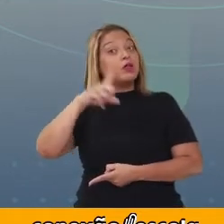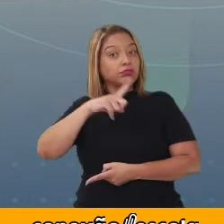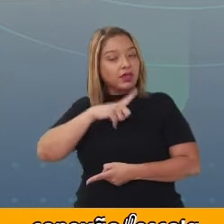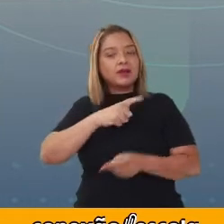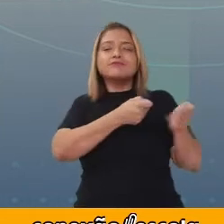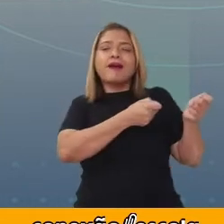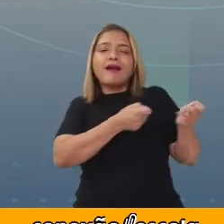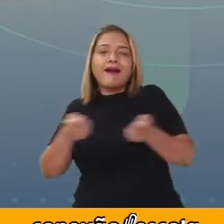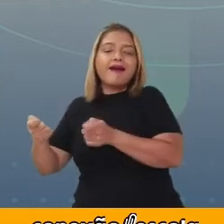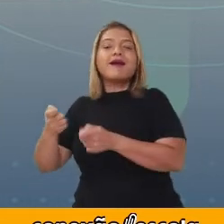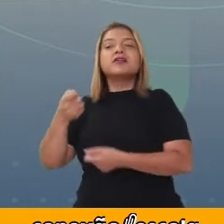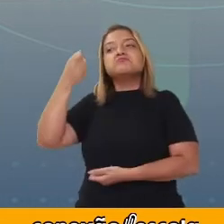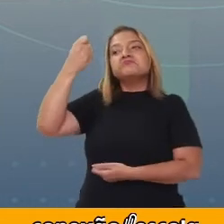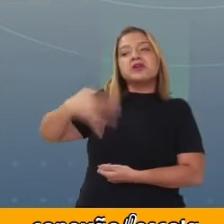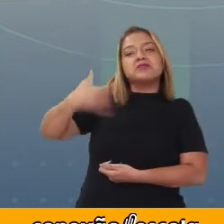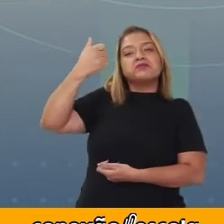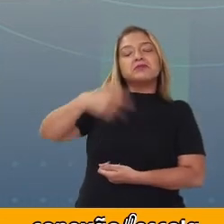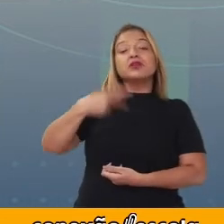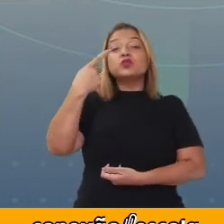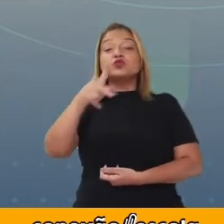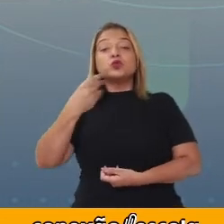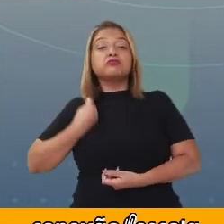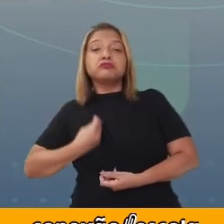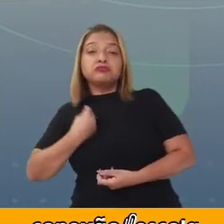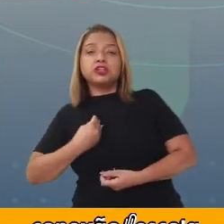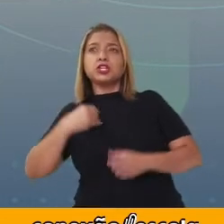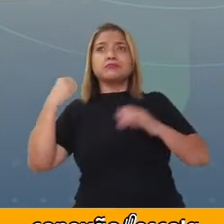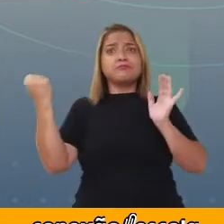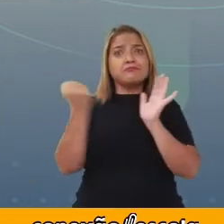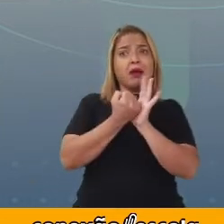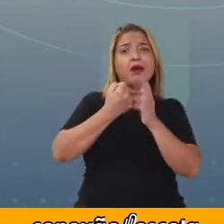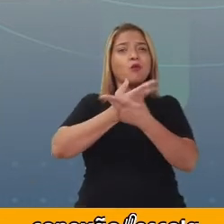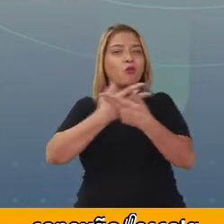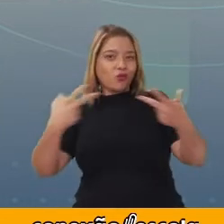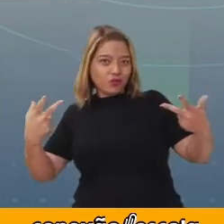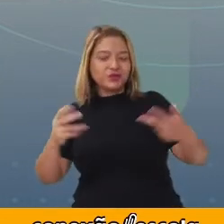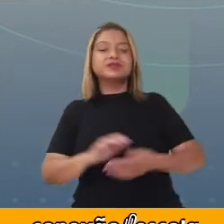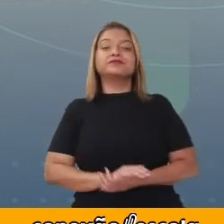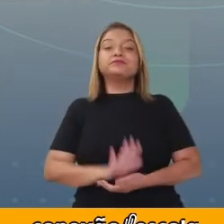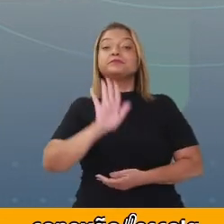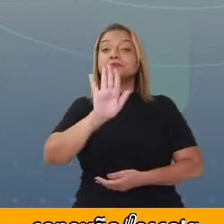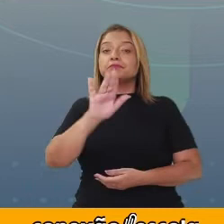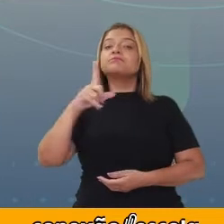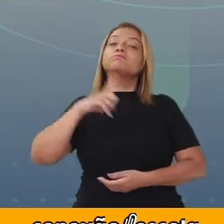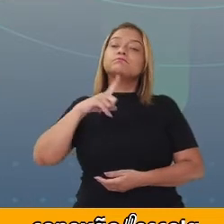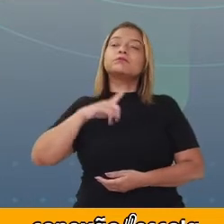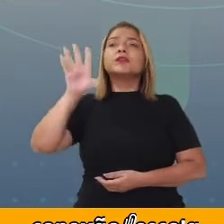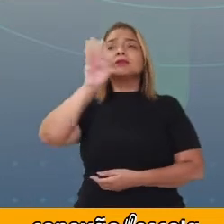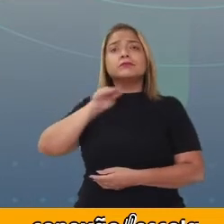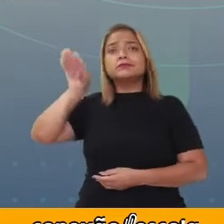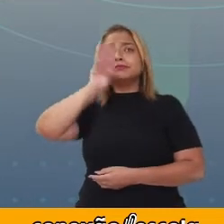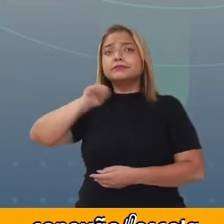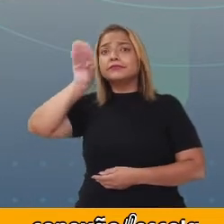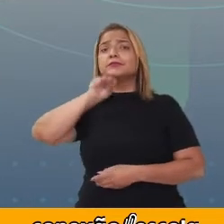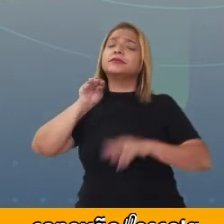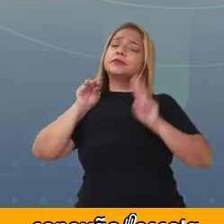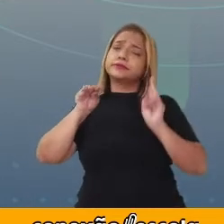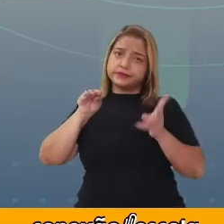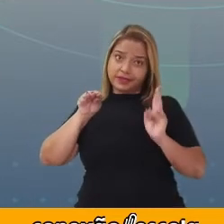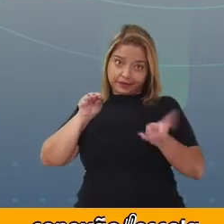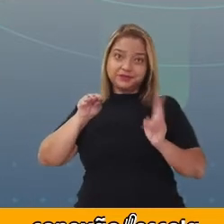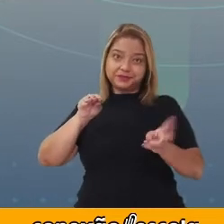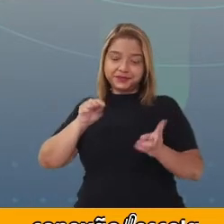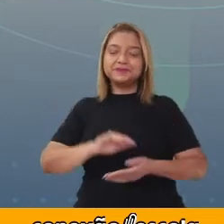sobre fatos, acontecimentos marcantes. Mas muitas vezes nós fazemos de forma oral,